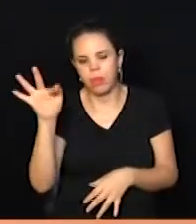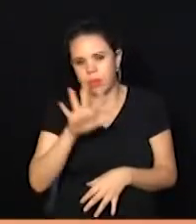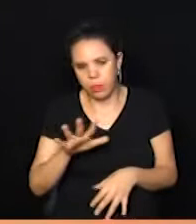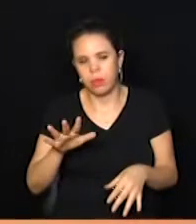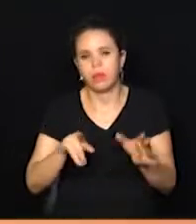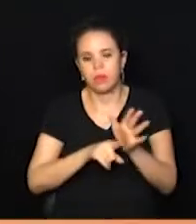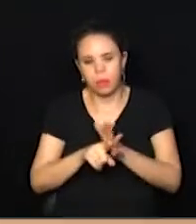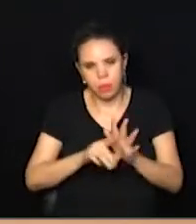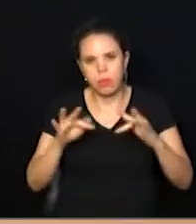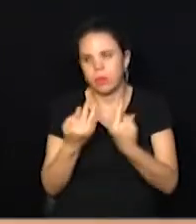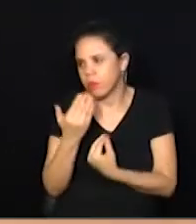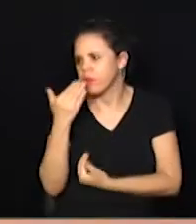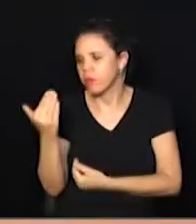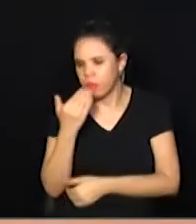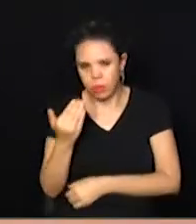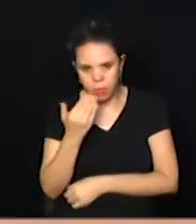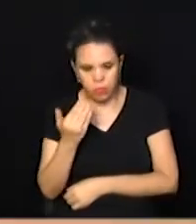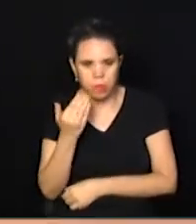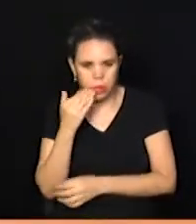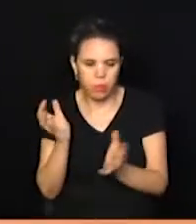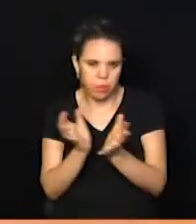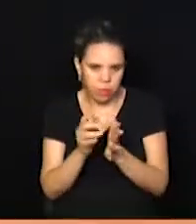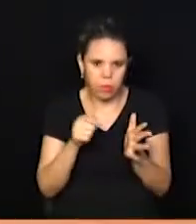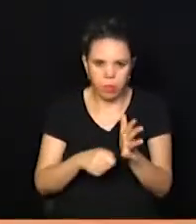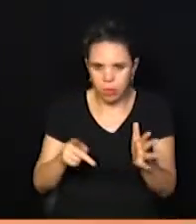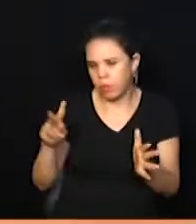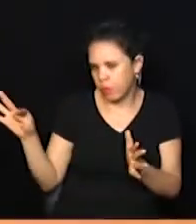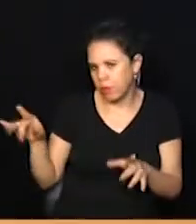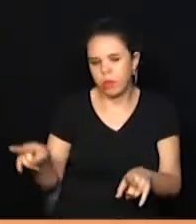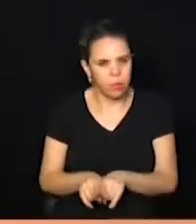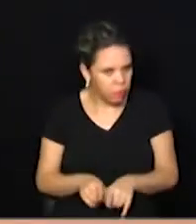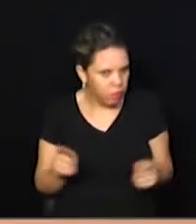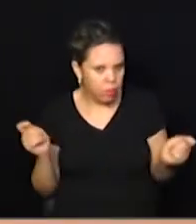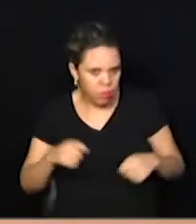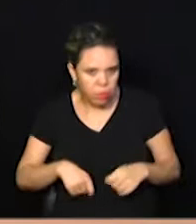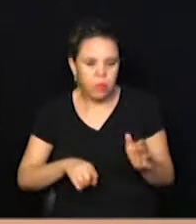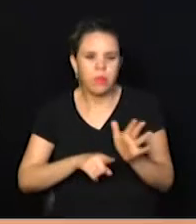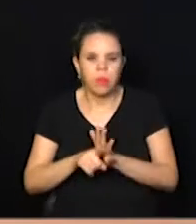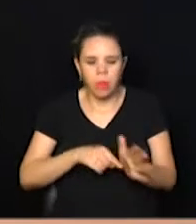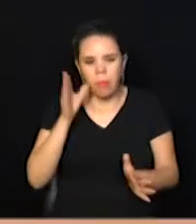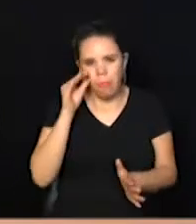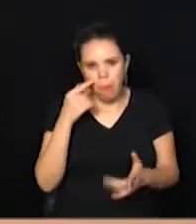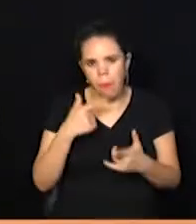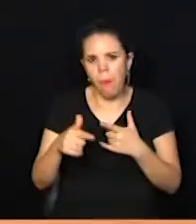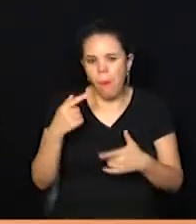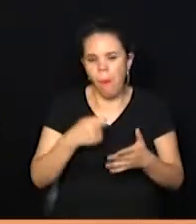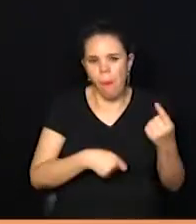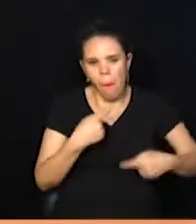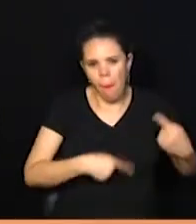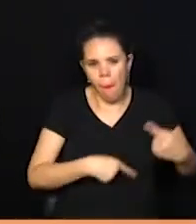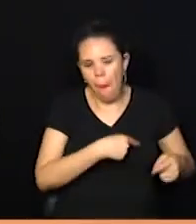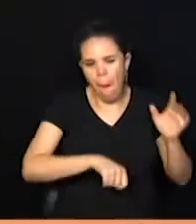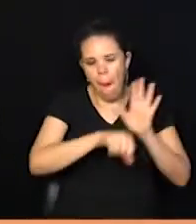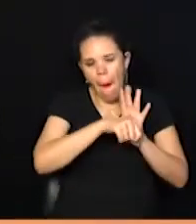pela família, pela militância, que pudesse investigar os aspectos políticos do